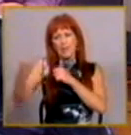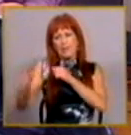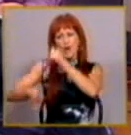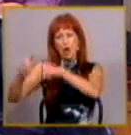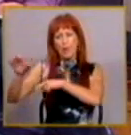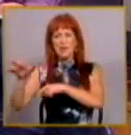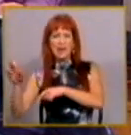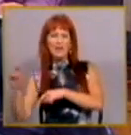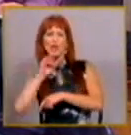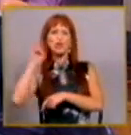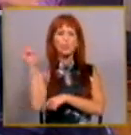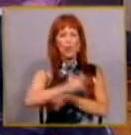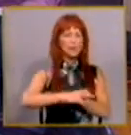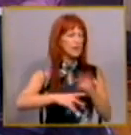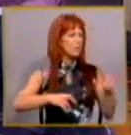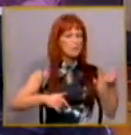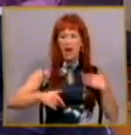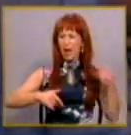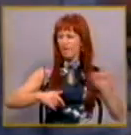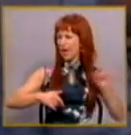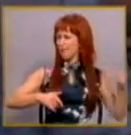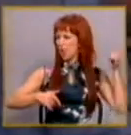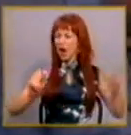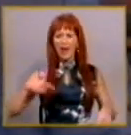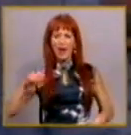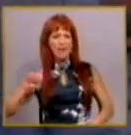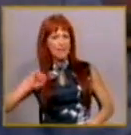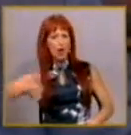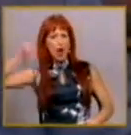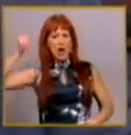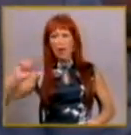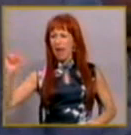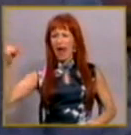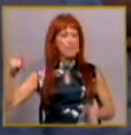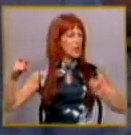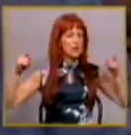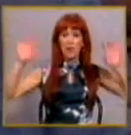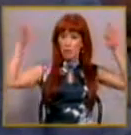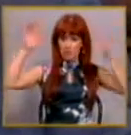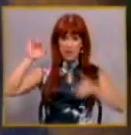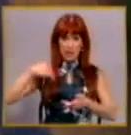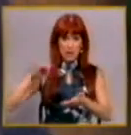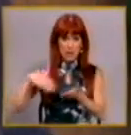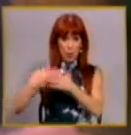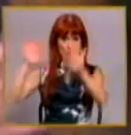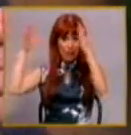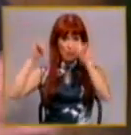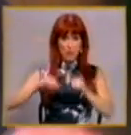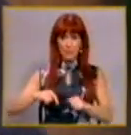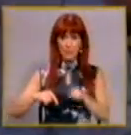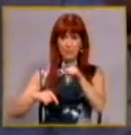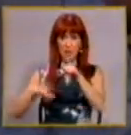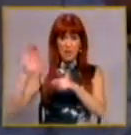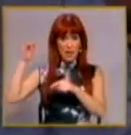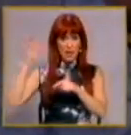para ver quem é que tem a melhor moção, ou a moção mais rápida. Ainda não sei se foi aplaudida pelo CDS. Ainda não conhecemos, ainda não conhecemos. O